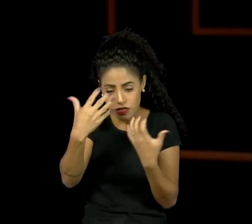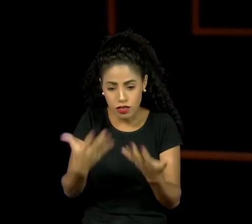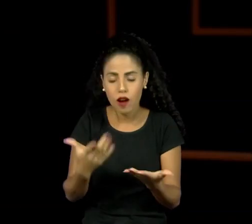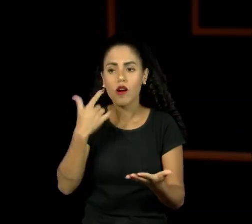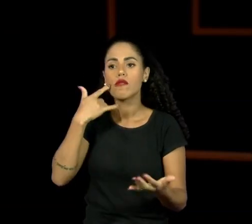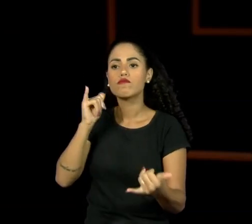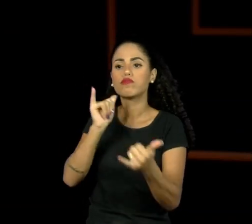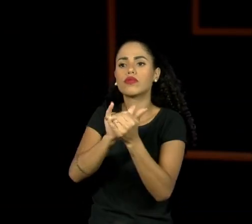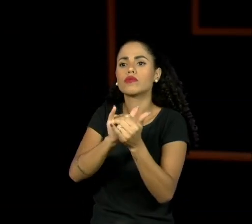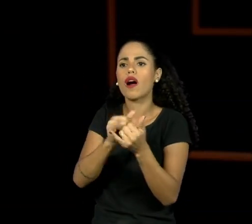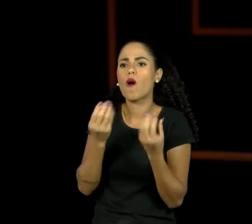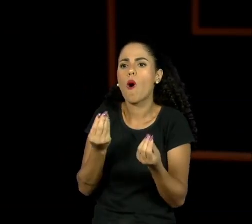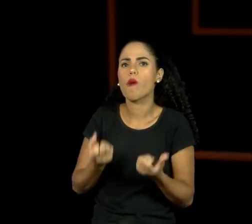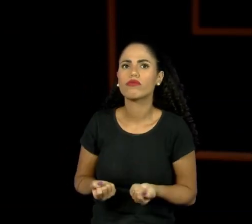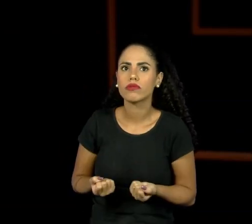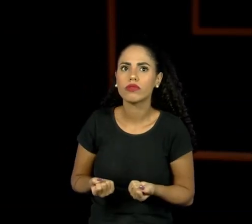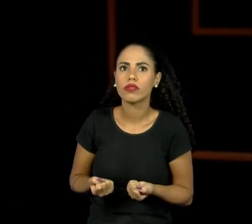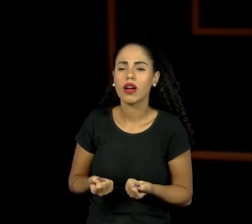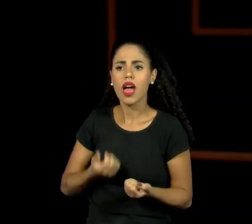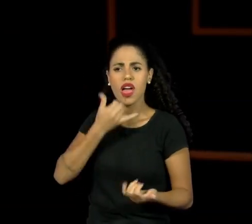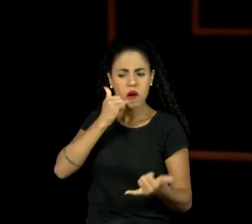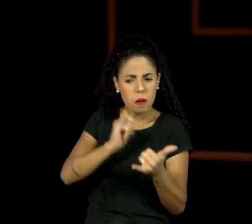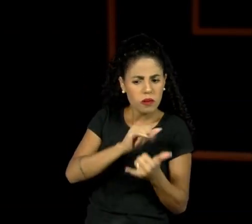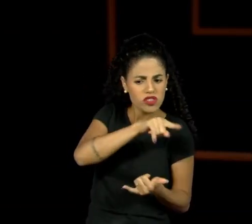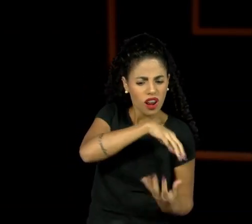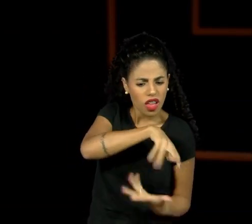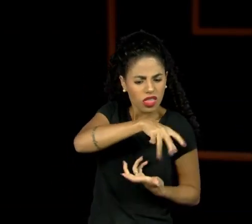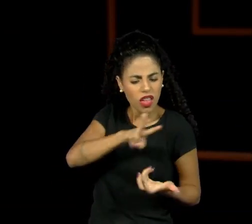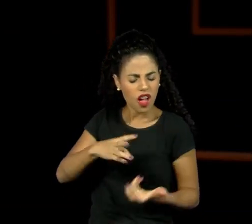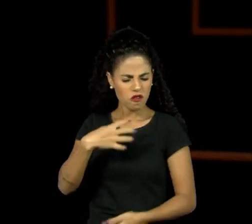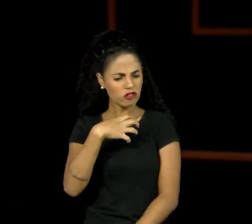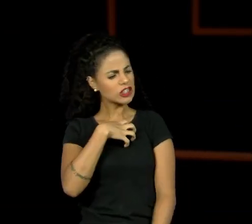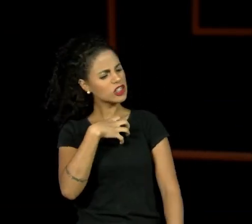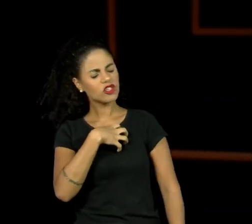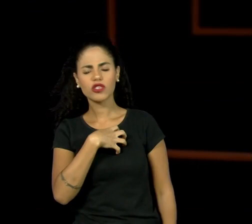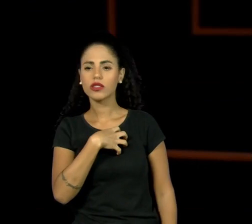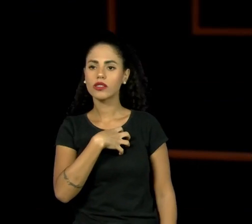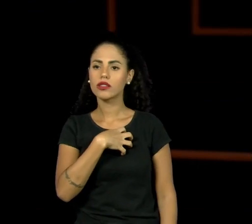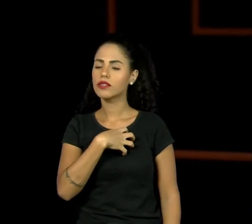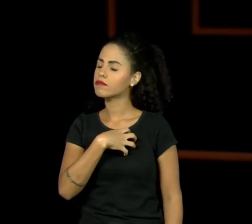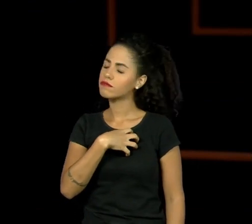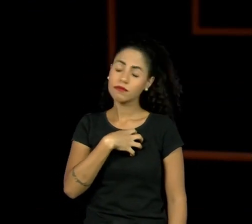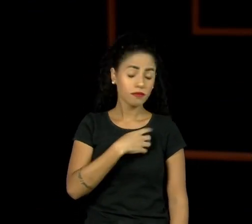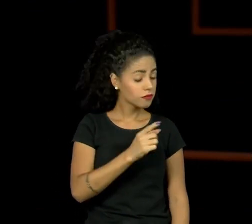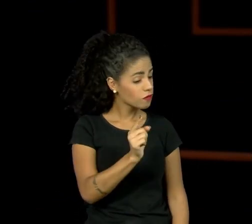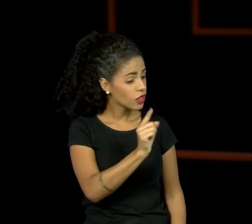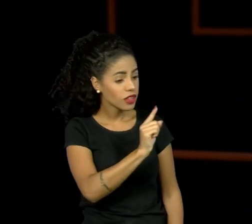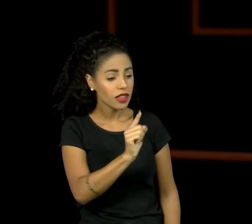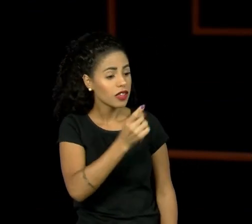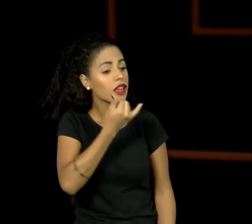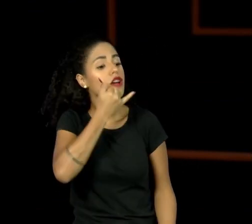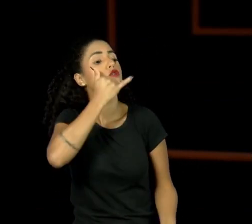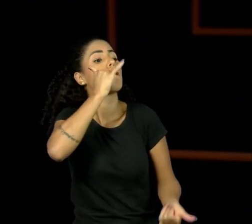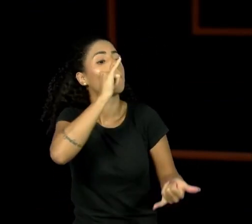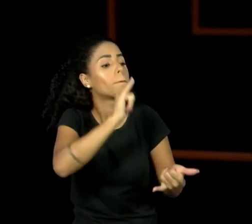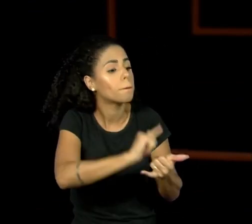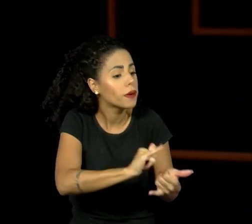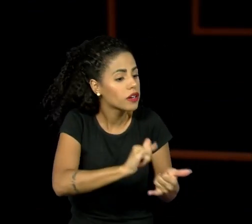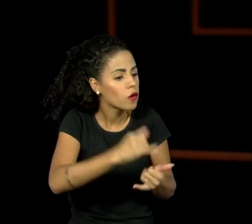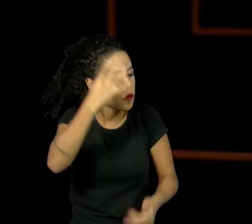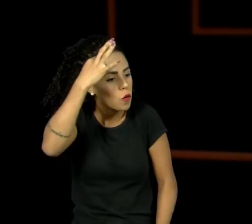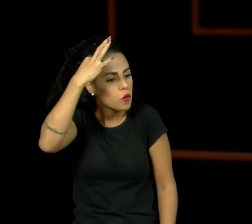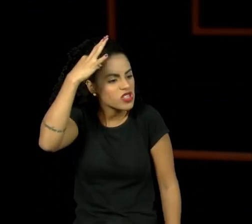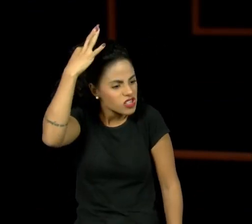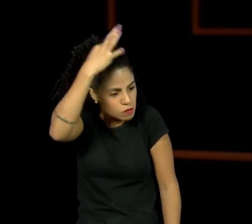dali eu falei, mas como? Se eu aprendi na terra que para eu perdoar, eu tenho que sentir. O perdão você não dá com sentimento, você dá com o